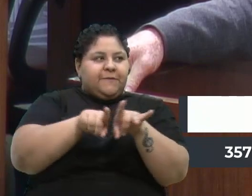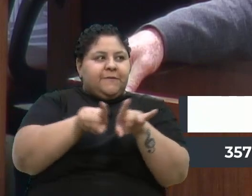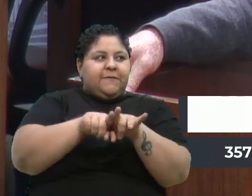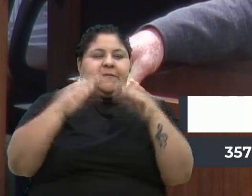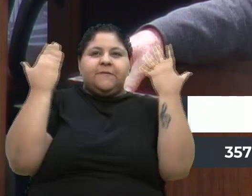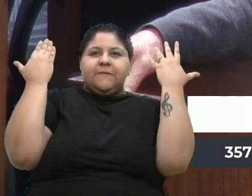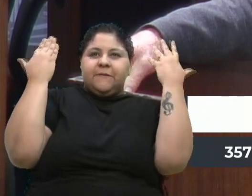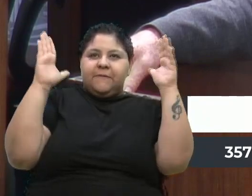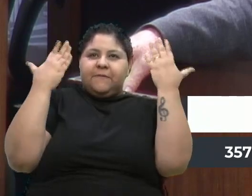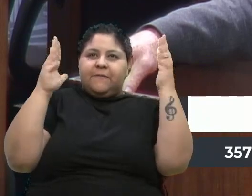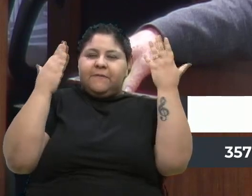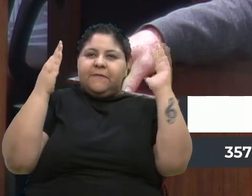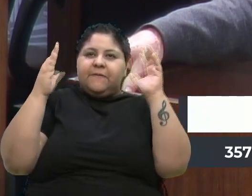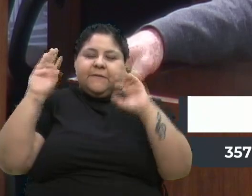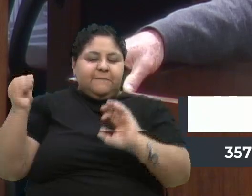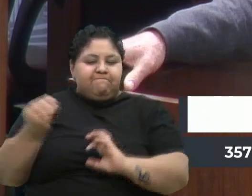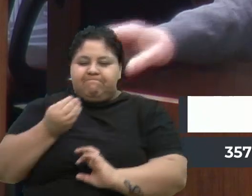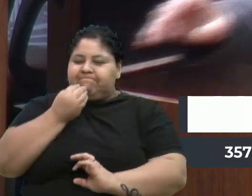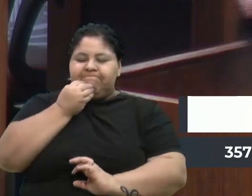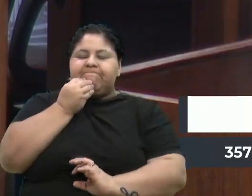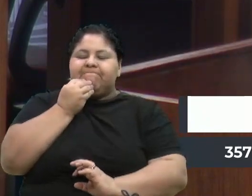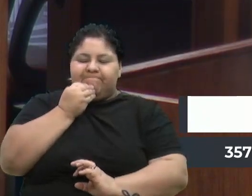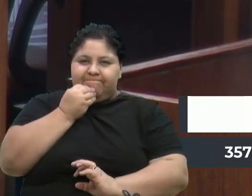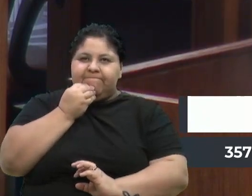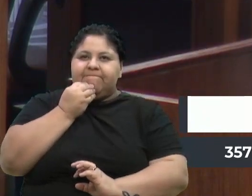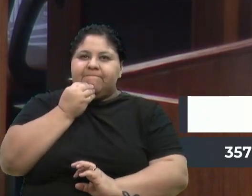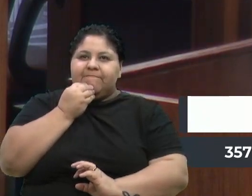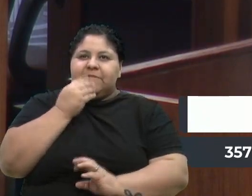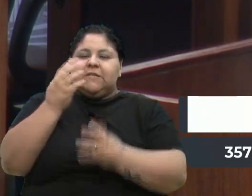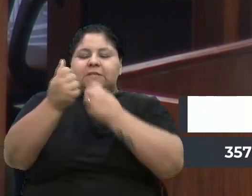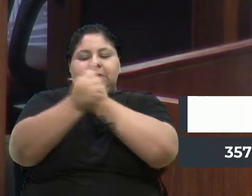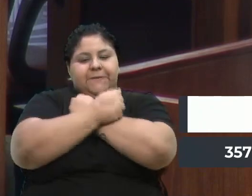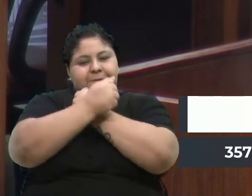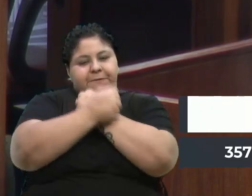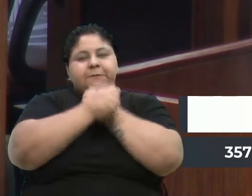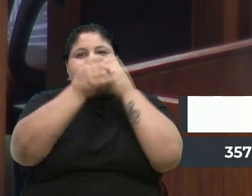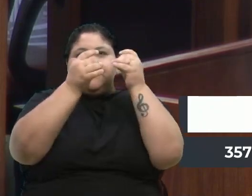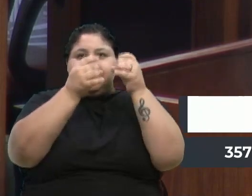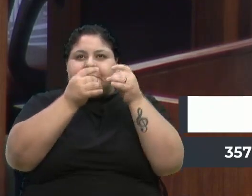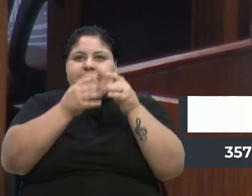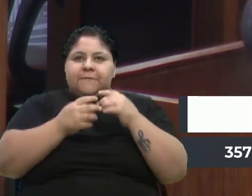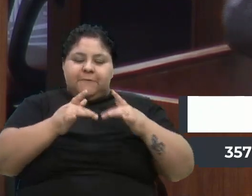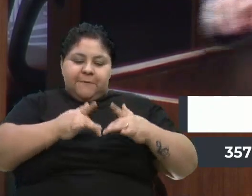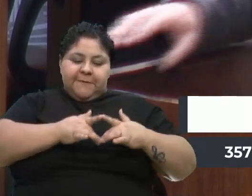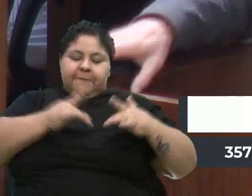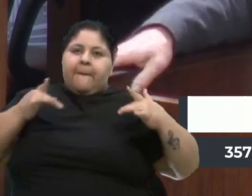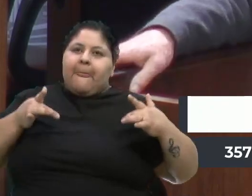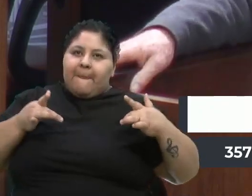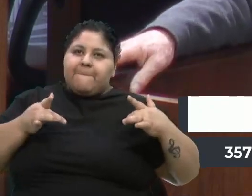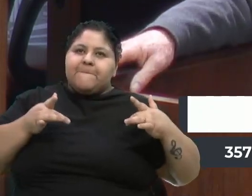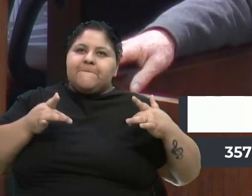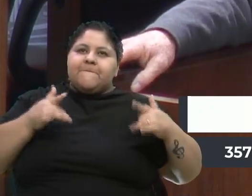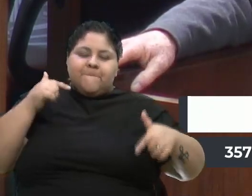não têm esta oportunidade. E um abraço especial aos voluntários que